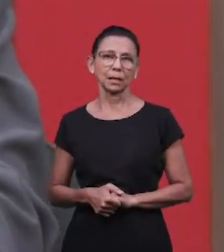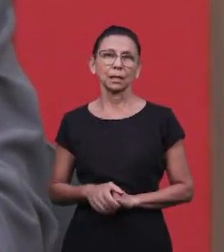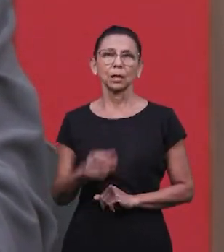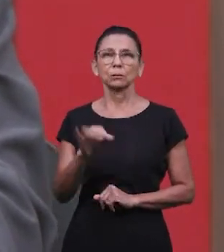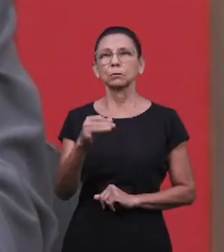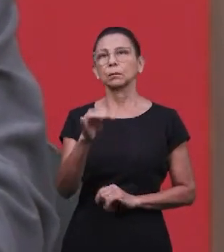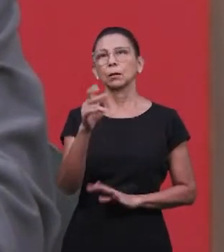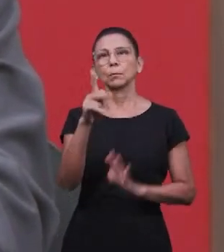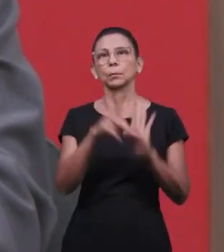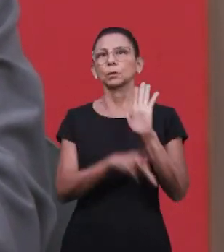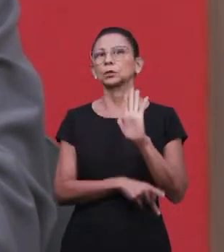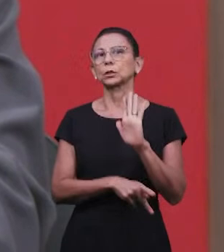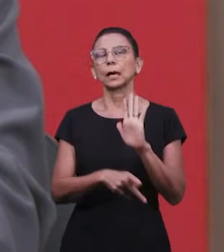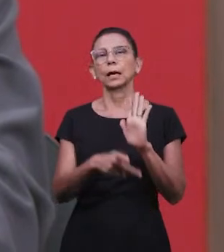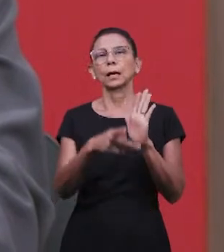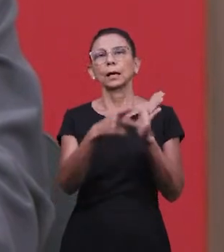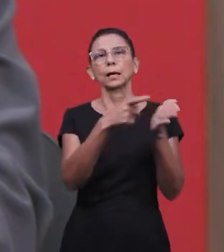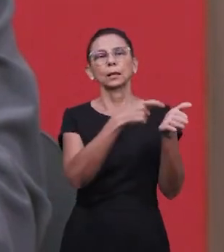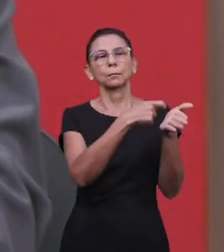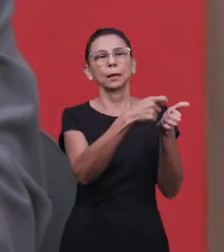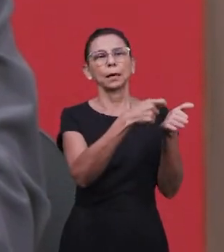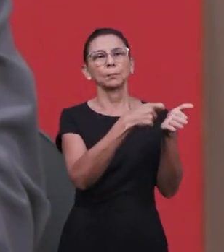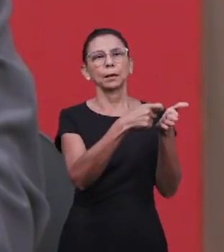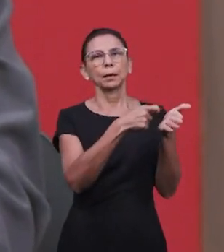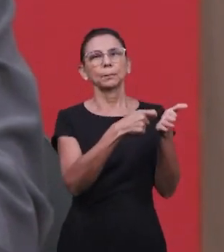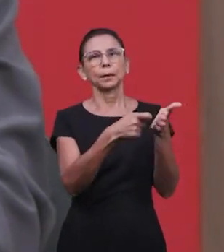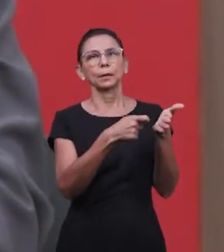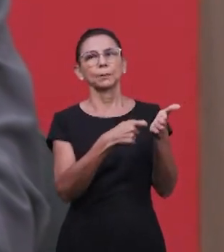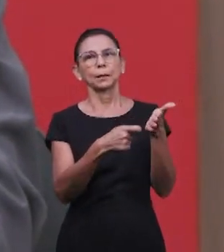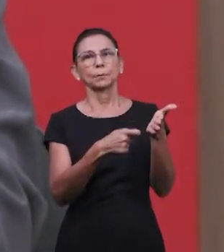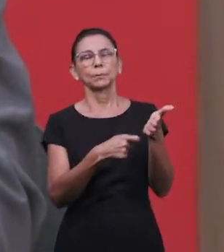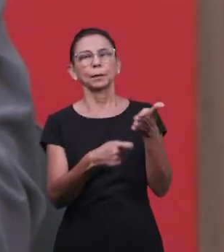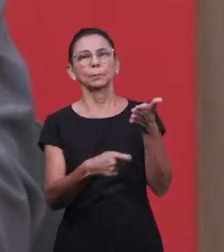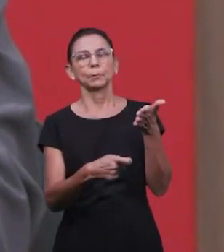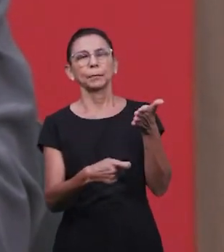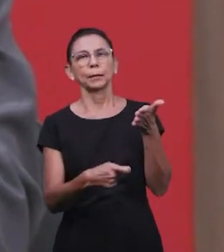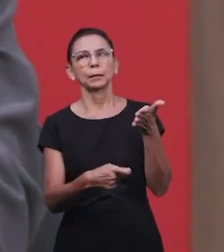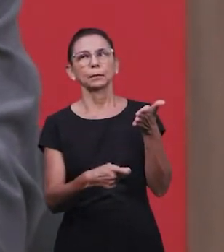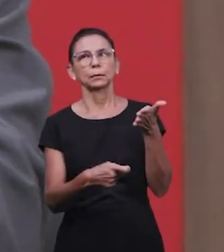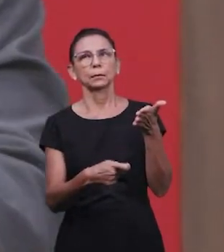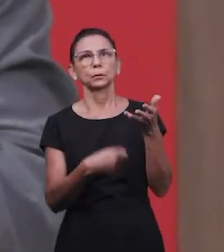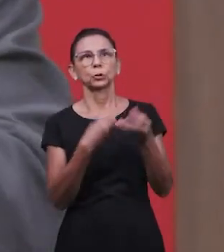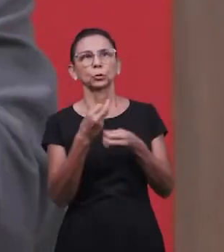instrução, né? Então, não existe uma receita